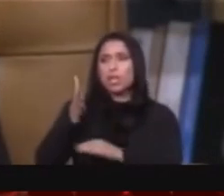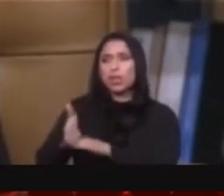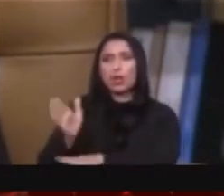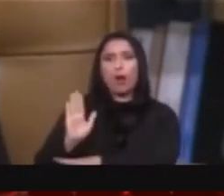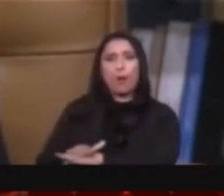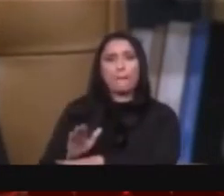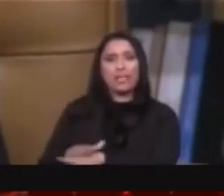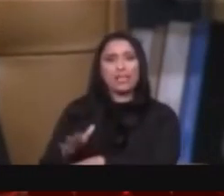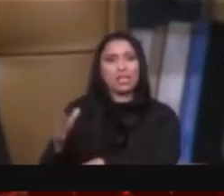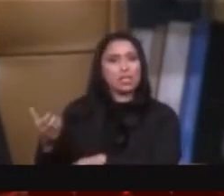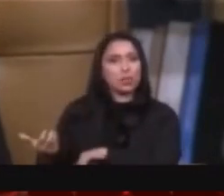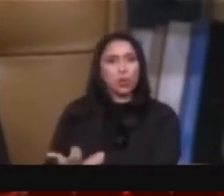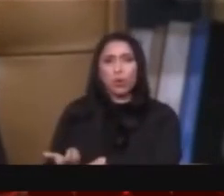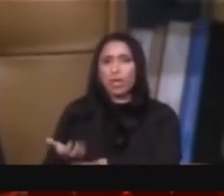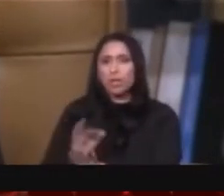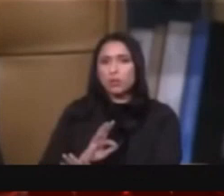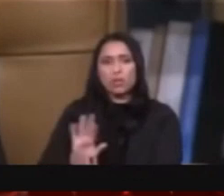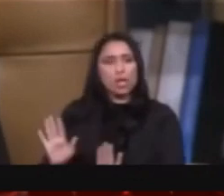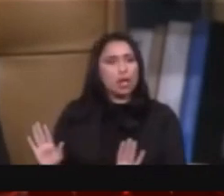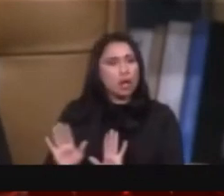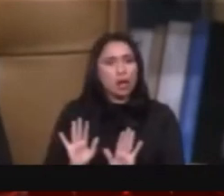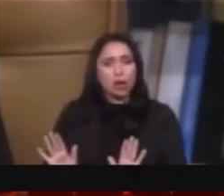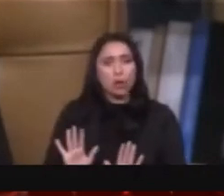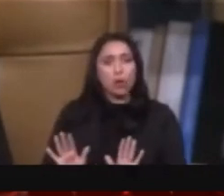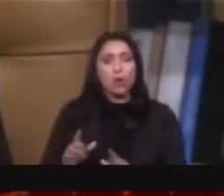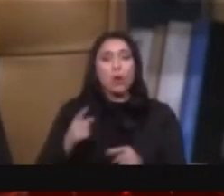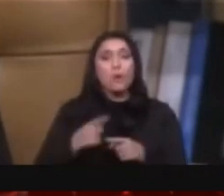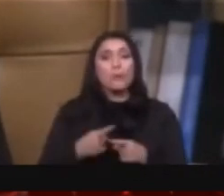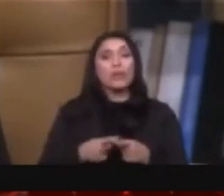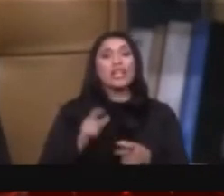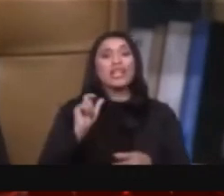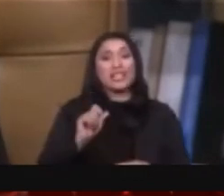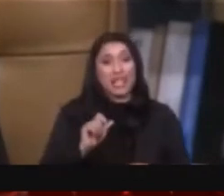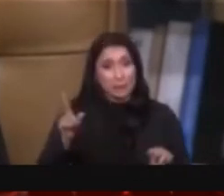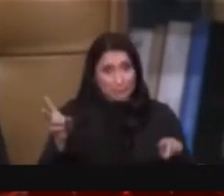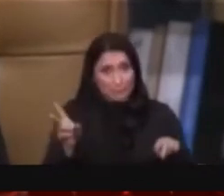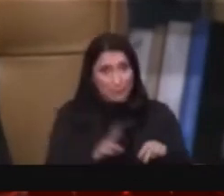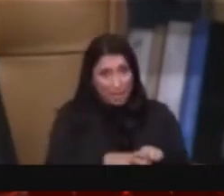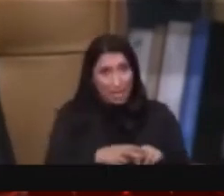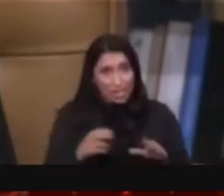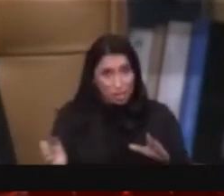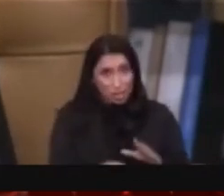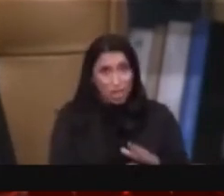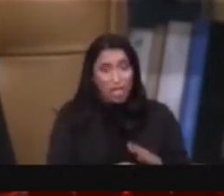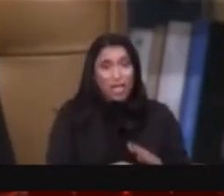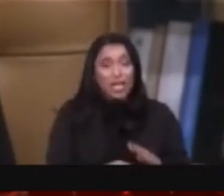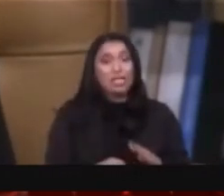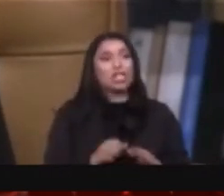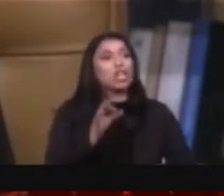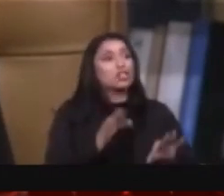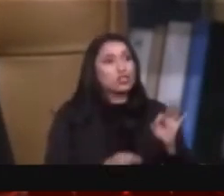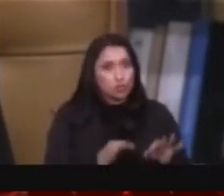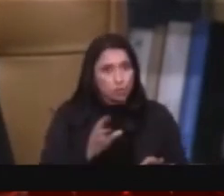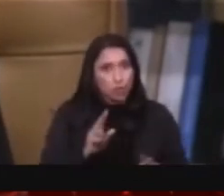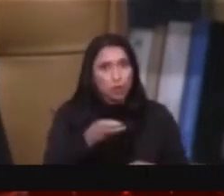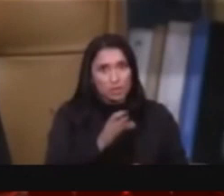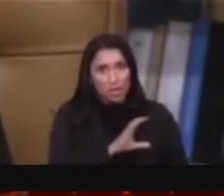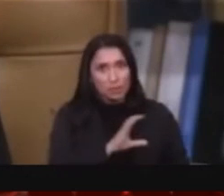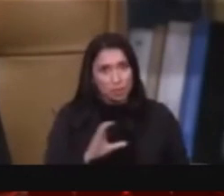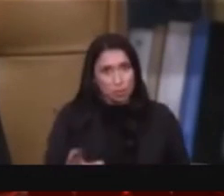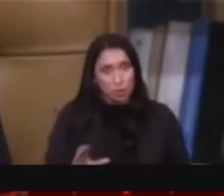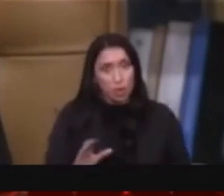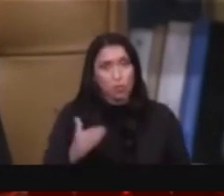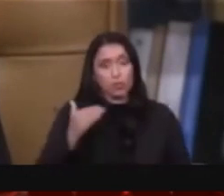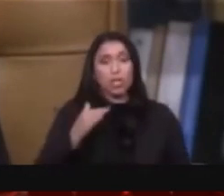de competência do Congresso, porque quem prende são os juízes e quem julga os recursos e os habeas corpus somos nós.